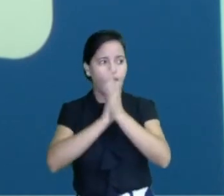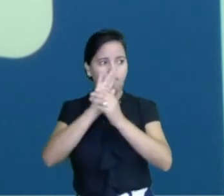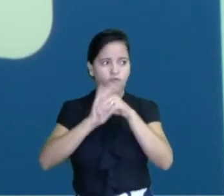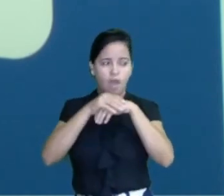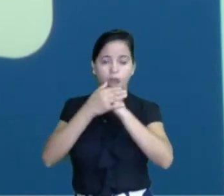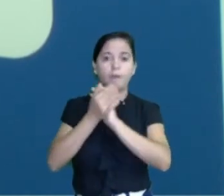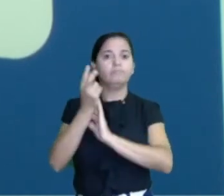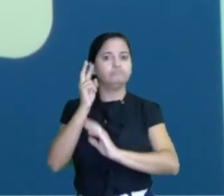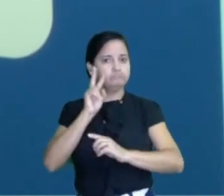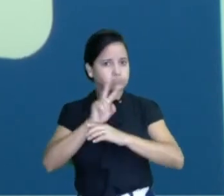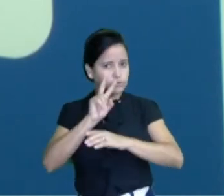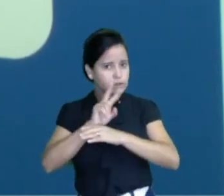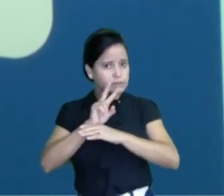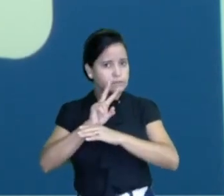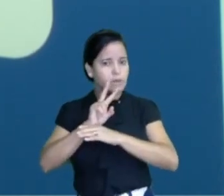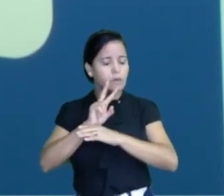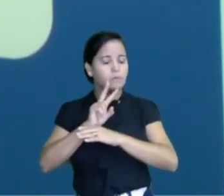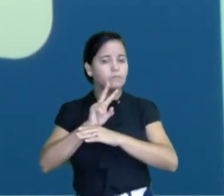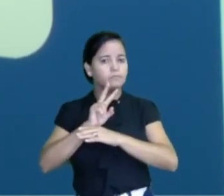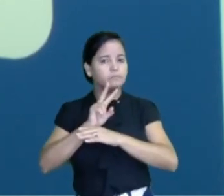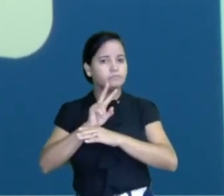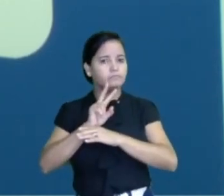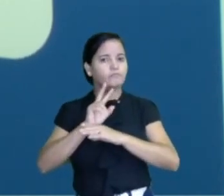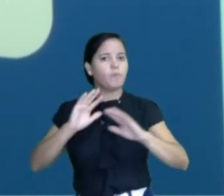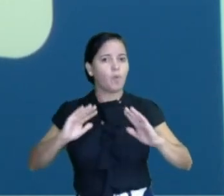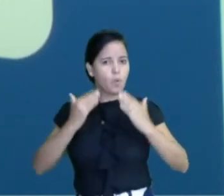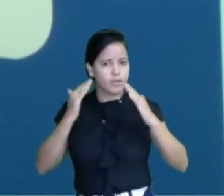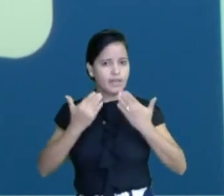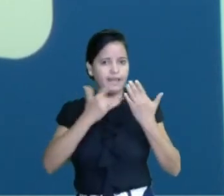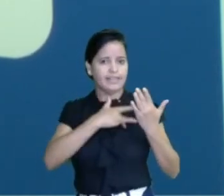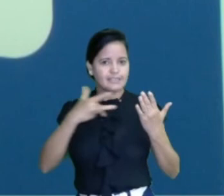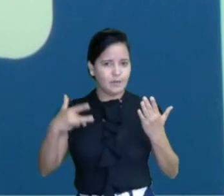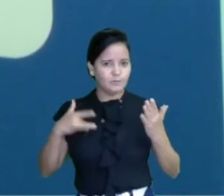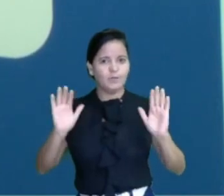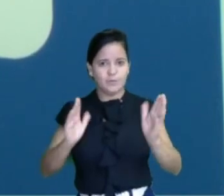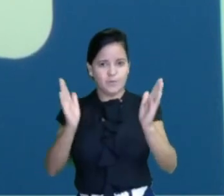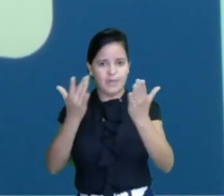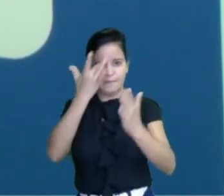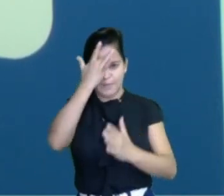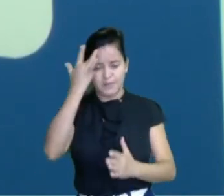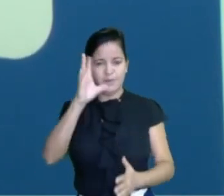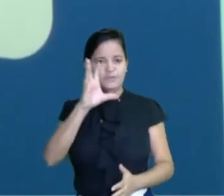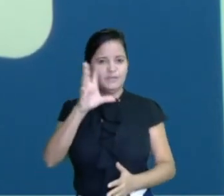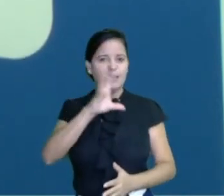se protege, tá bem? Vamos cuidar de nossa saúde e cuidar de quem a gente ama.